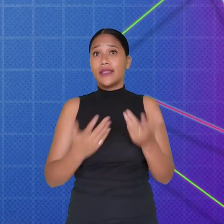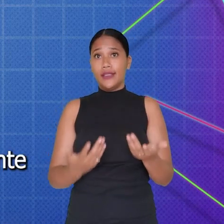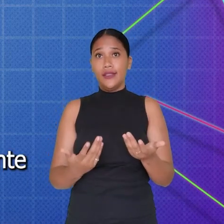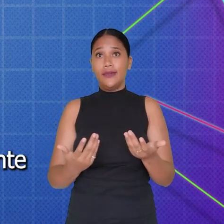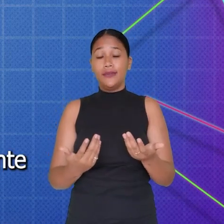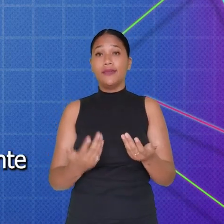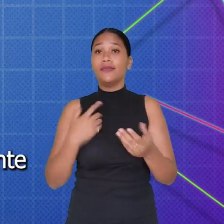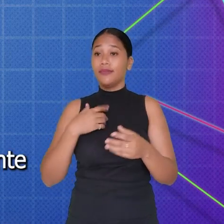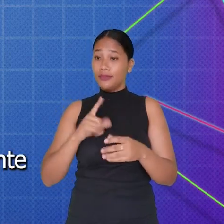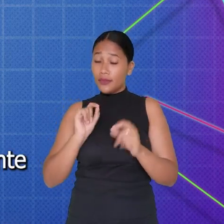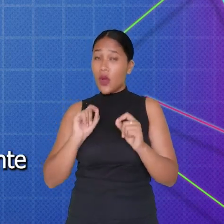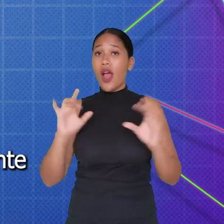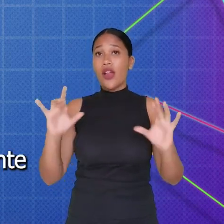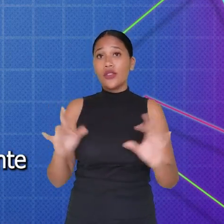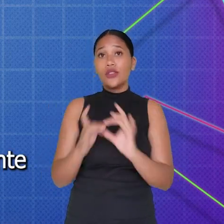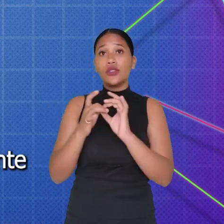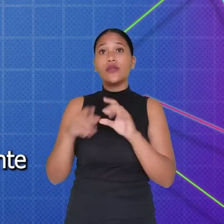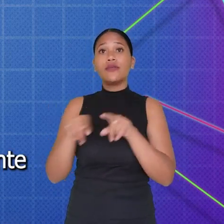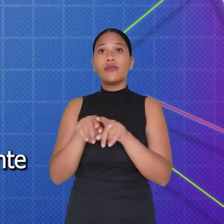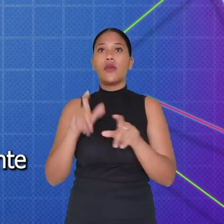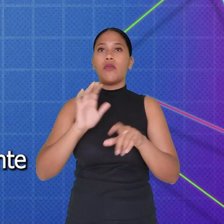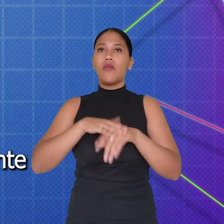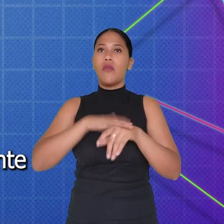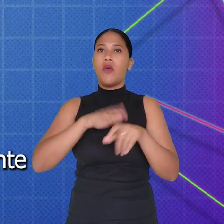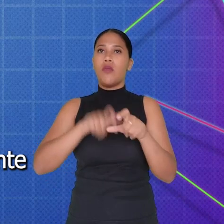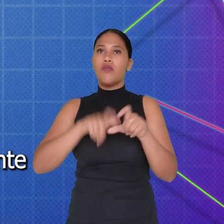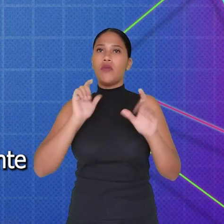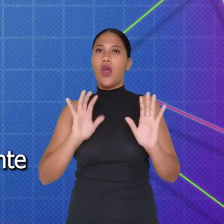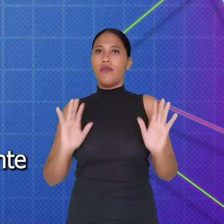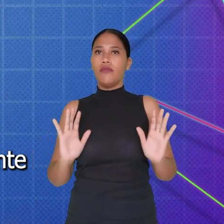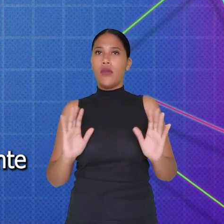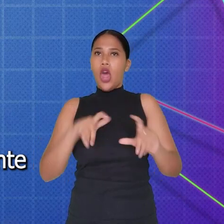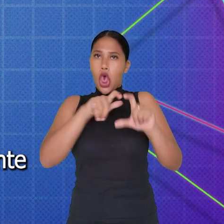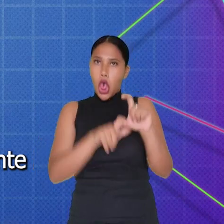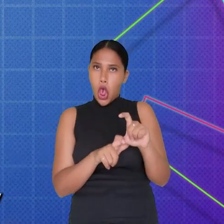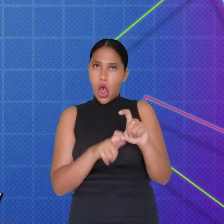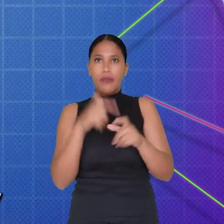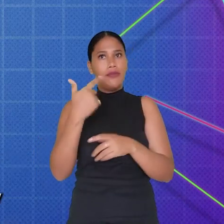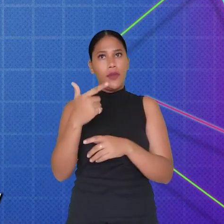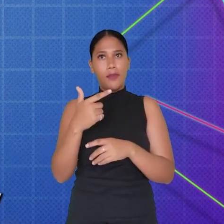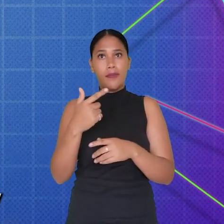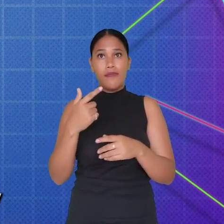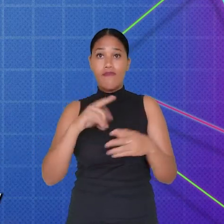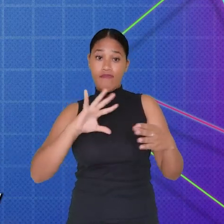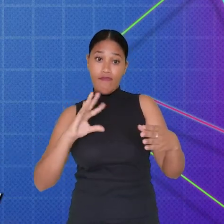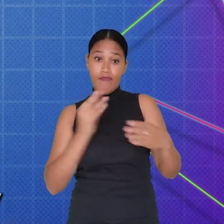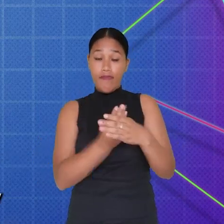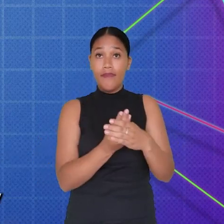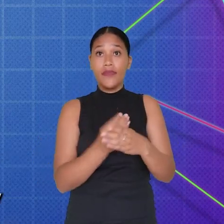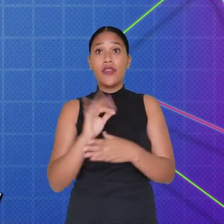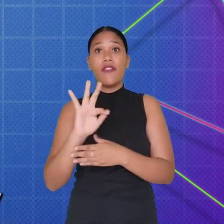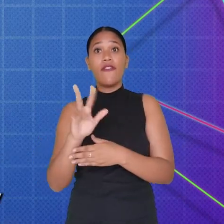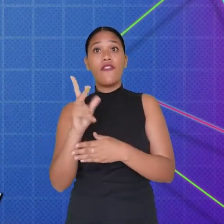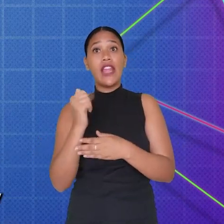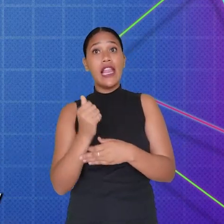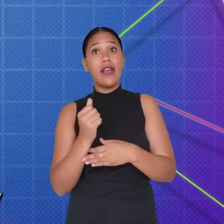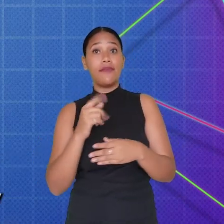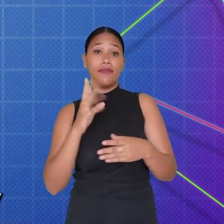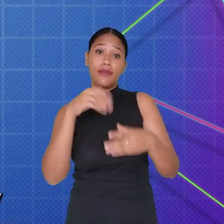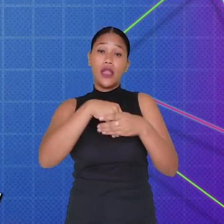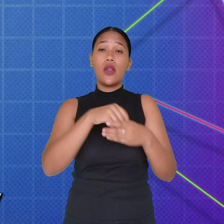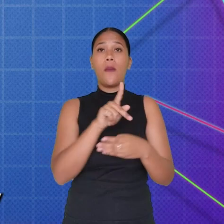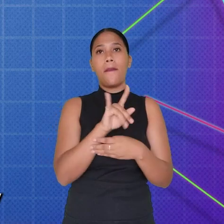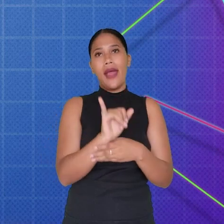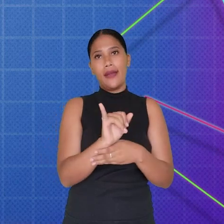classes. Na associação, as classes são independentes e não há dependência. Na agregação, a filha é parte integrante